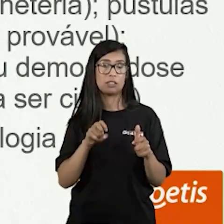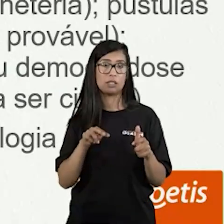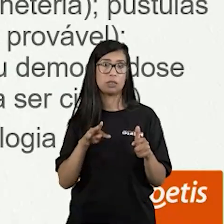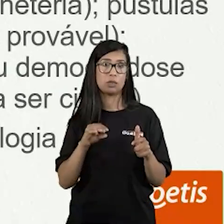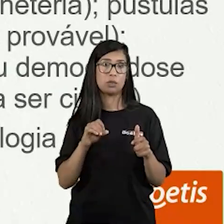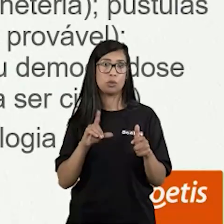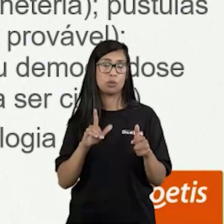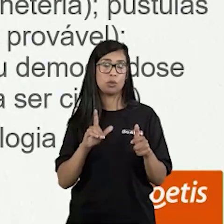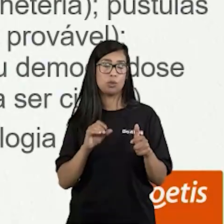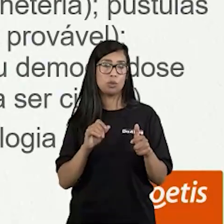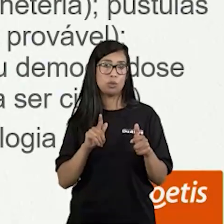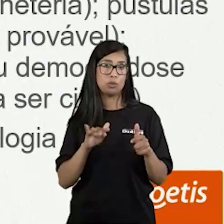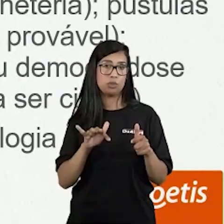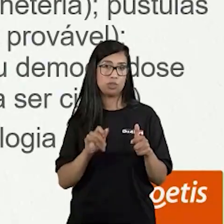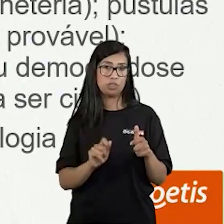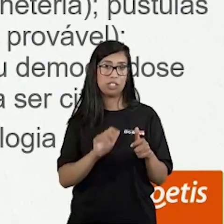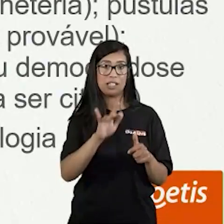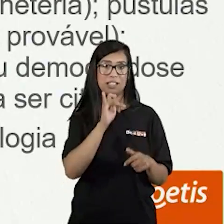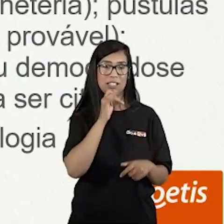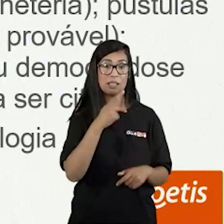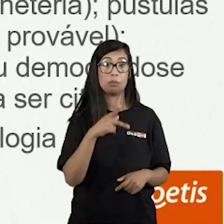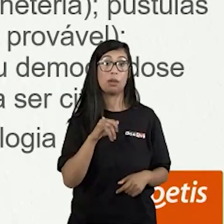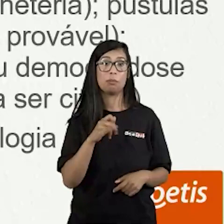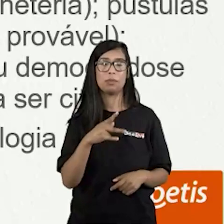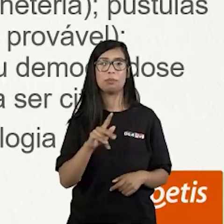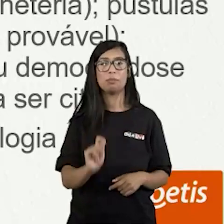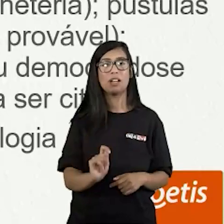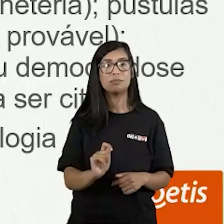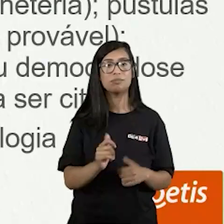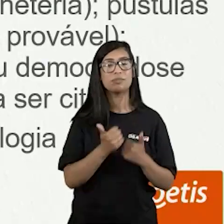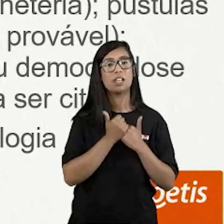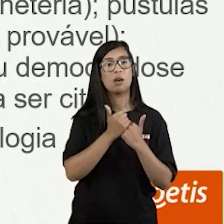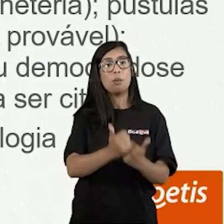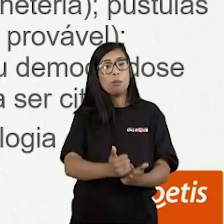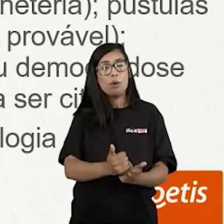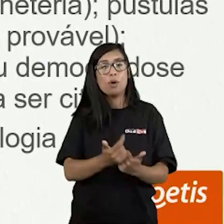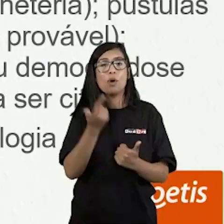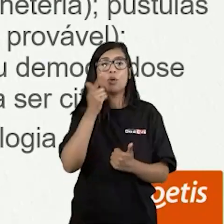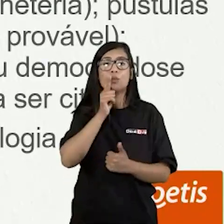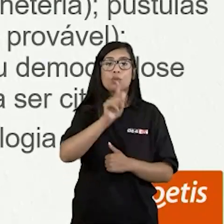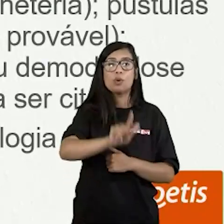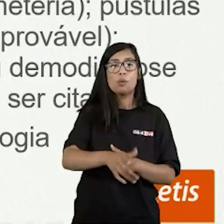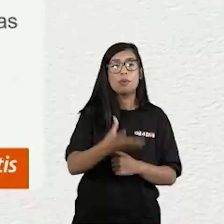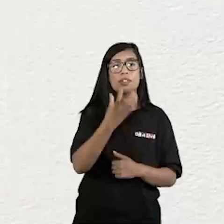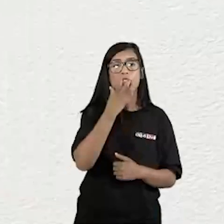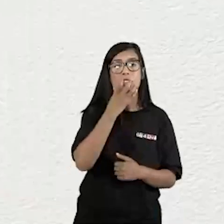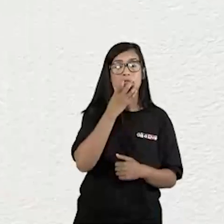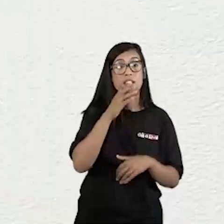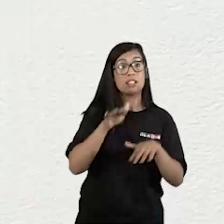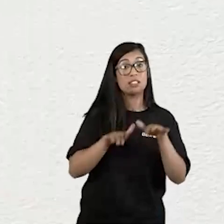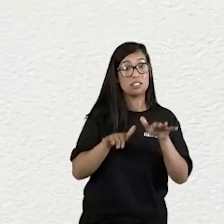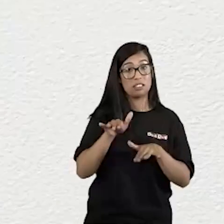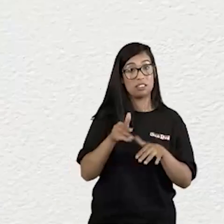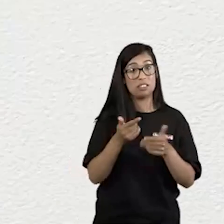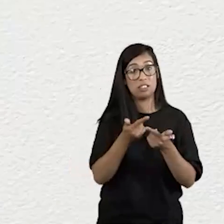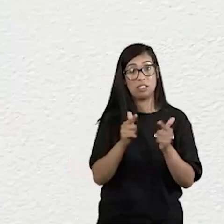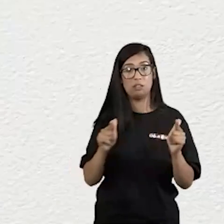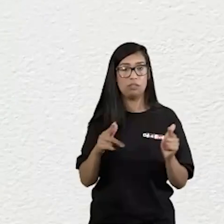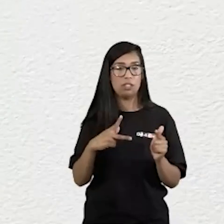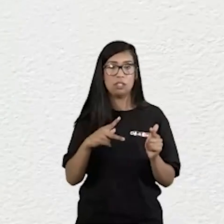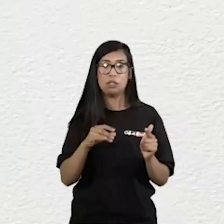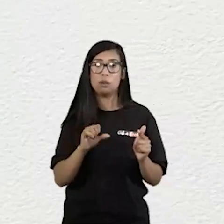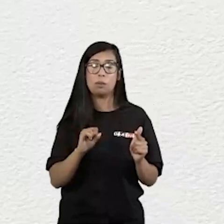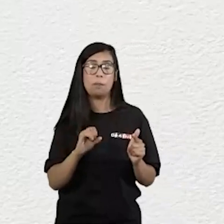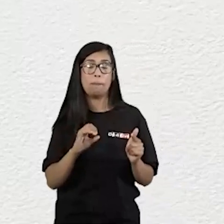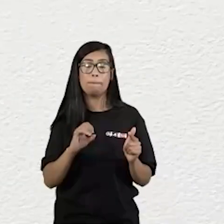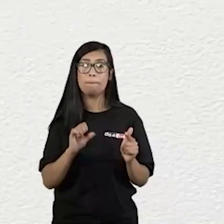uma vez que a PIPA, que foi quem nos ajudou inicialmente, ela não tem pústula? Bom, gente, de forma